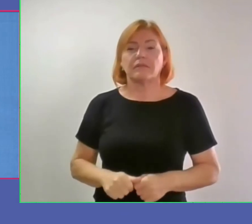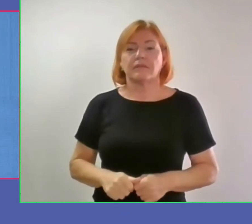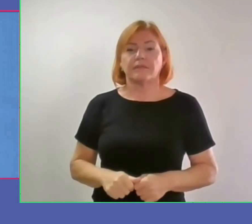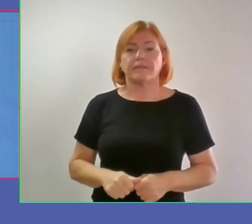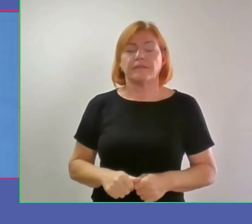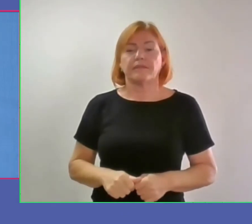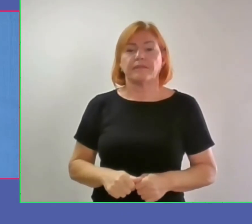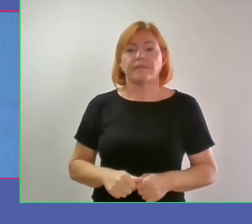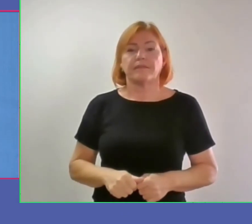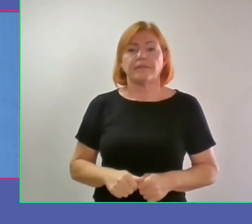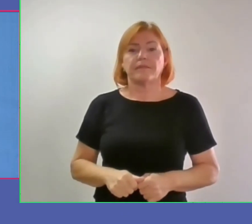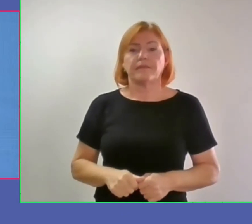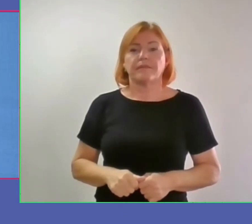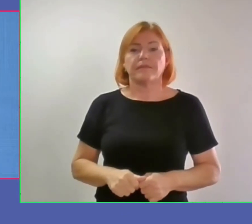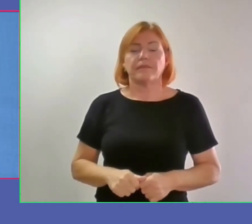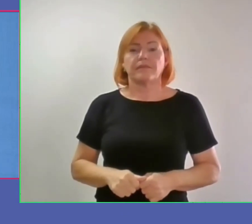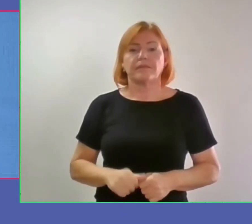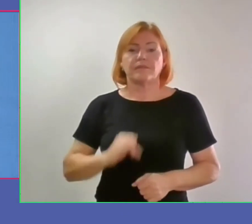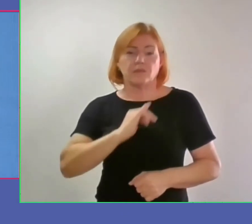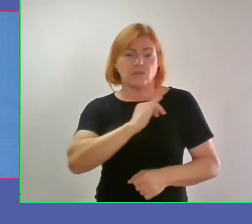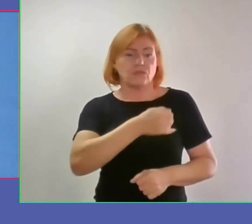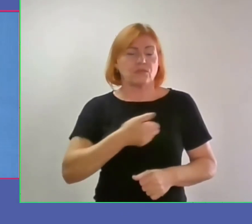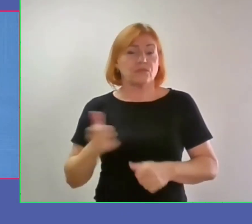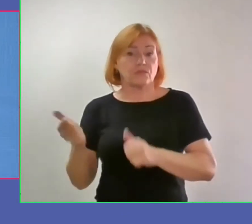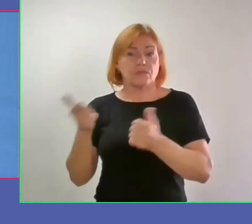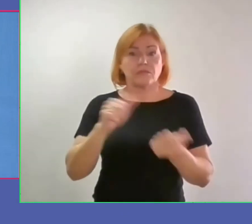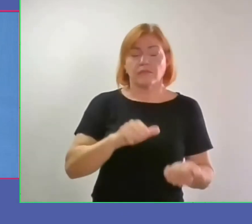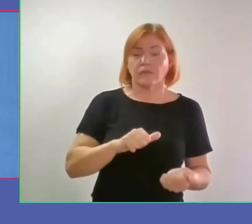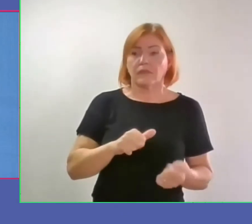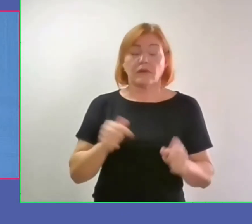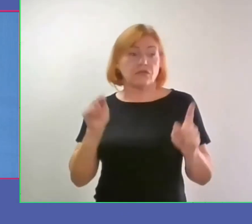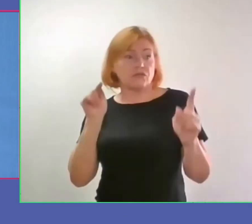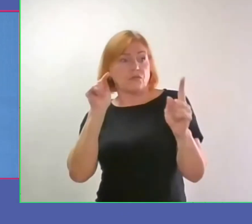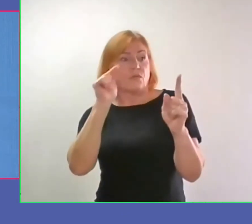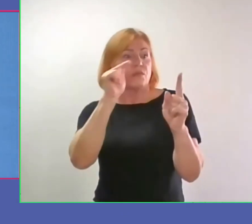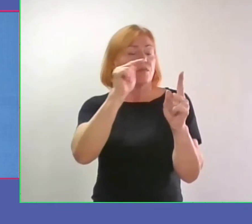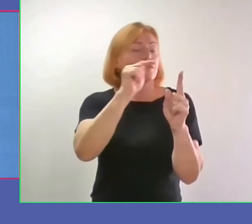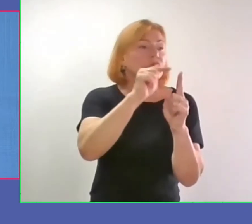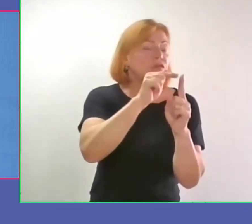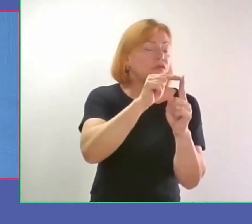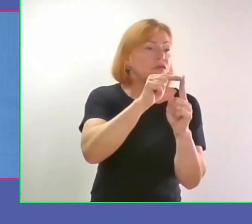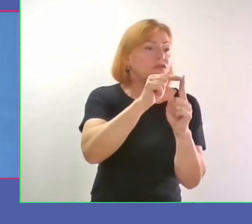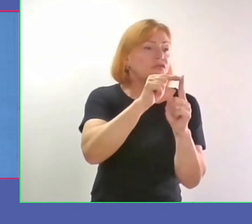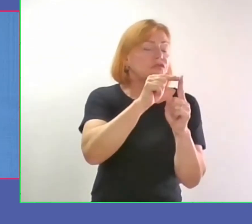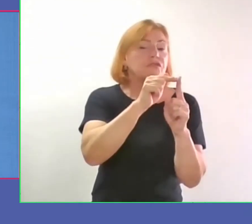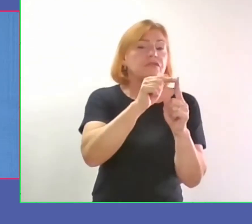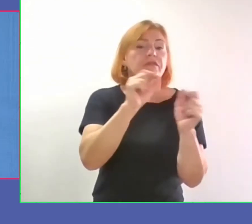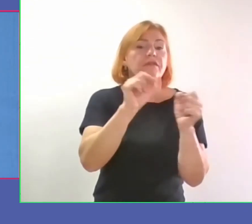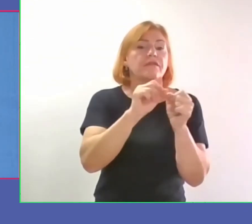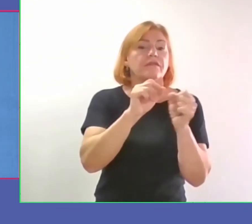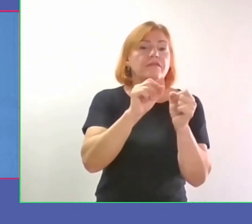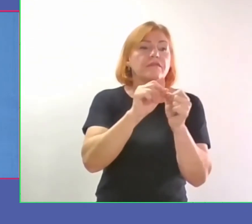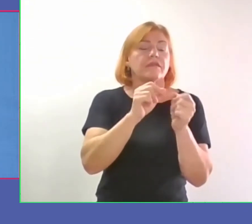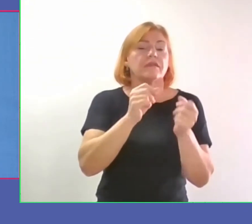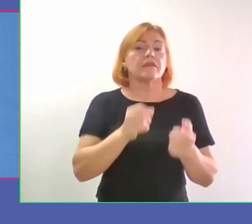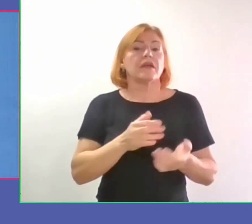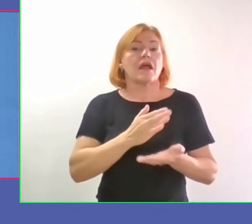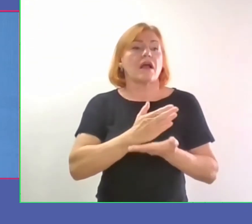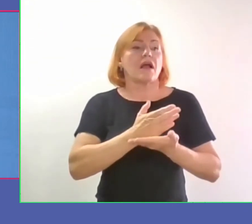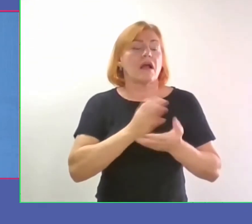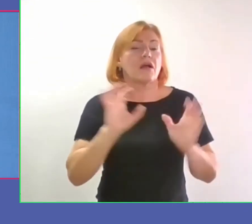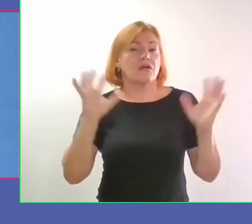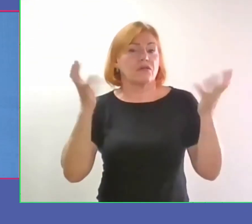Então ele veio com esse único objetivo, focado em fazer a obra, fazer a vontade de